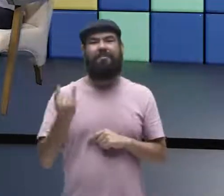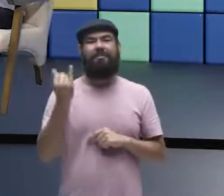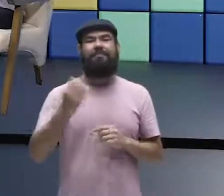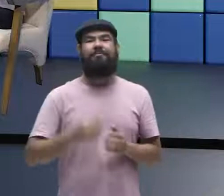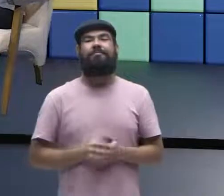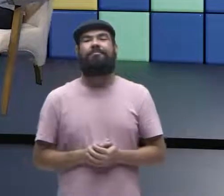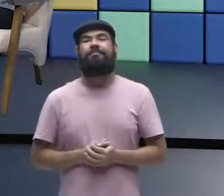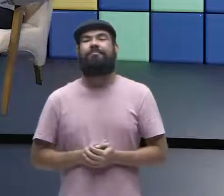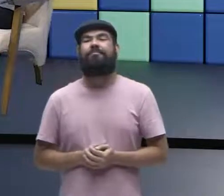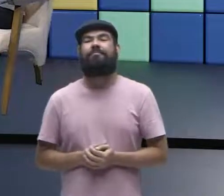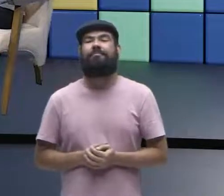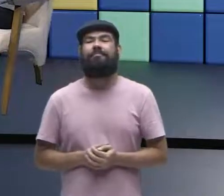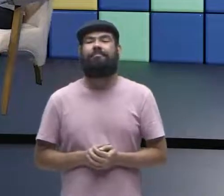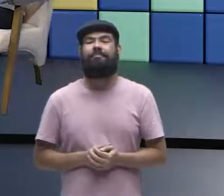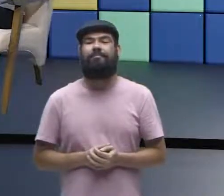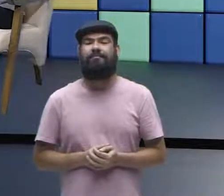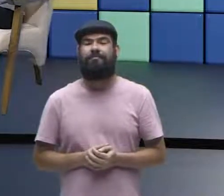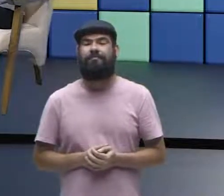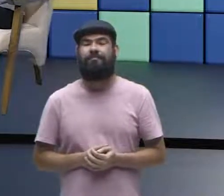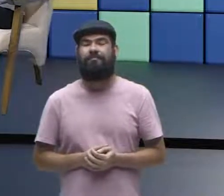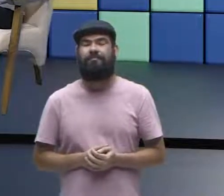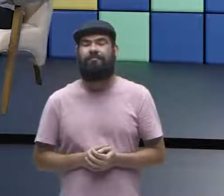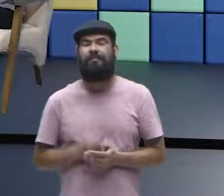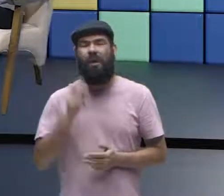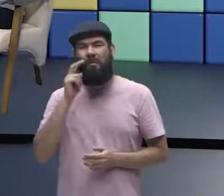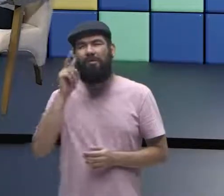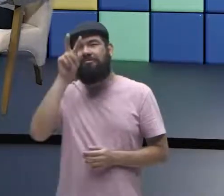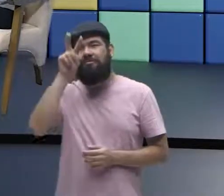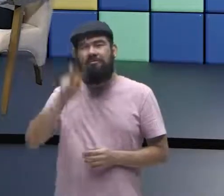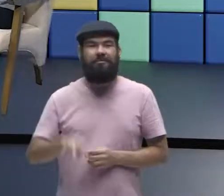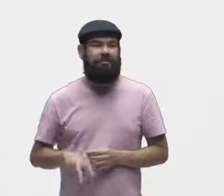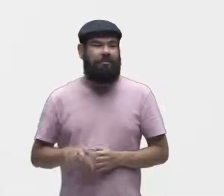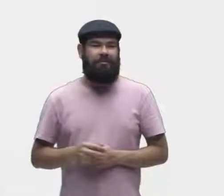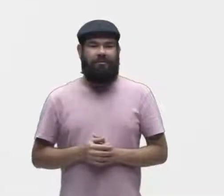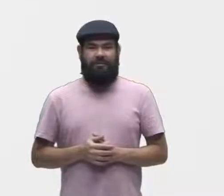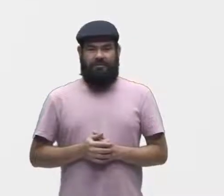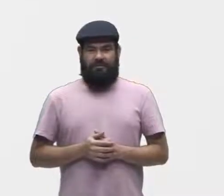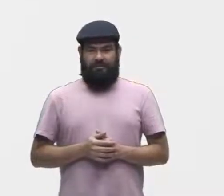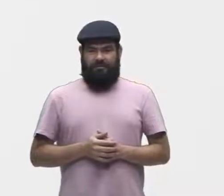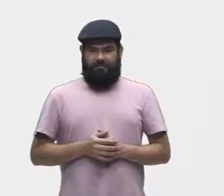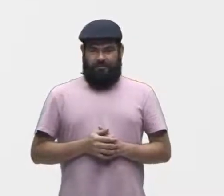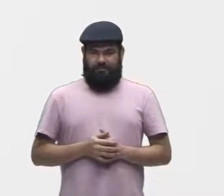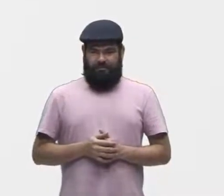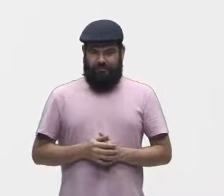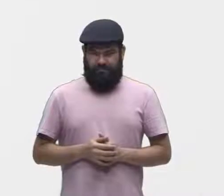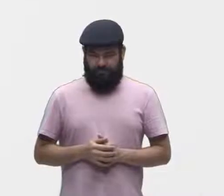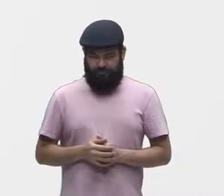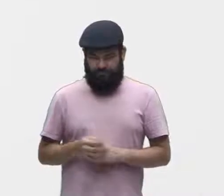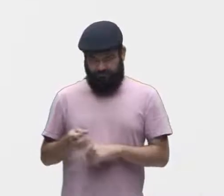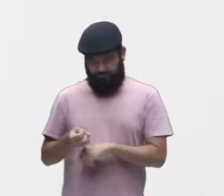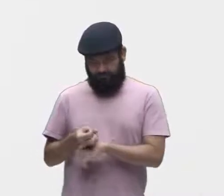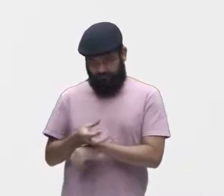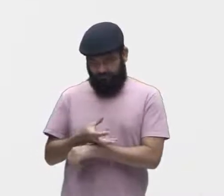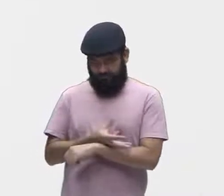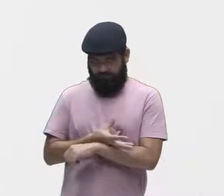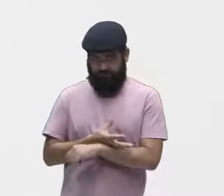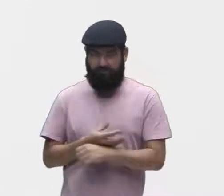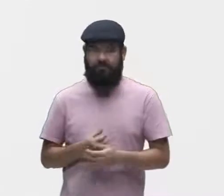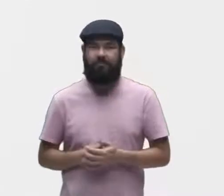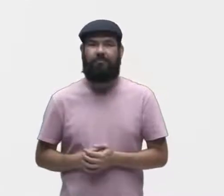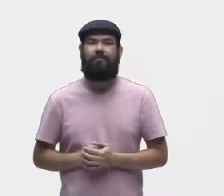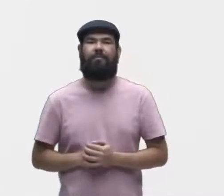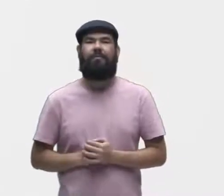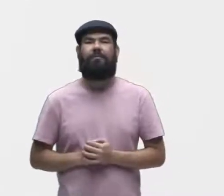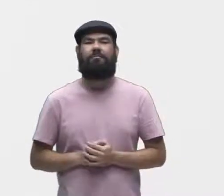aí, continuando no nosso material, né, vamos dar uma lida e falar um pouquinho mais sobre emoções. A gente vai falar, né, sobre as nossas emoções. Então, elas